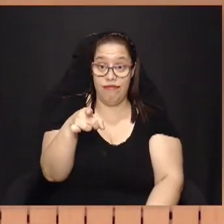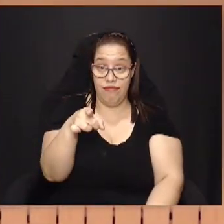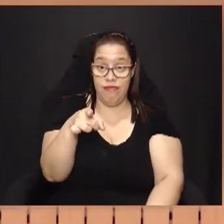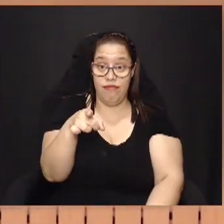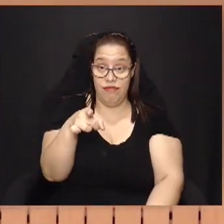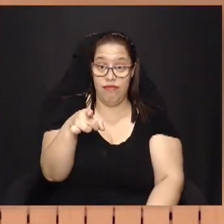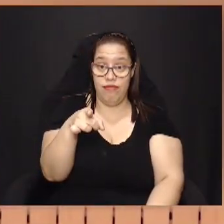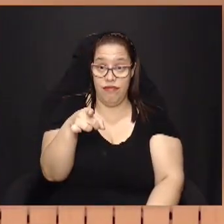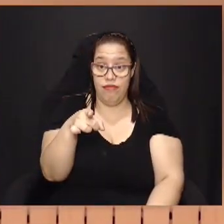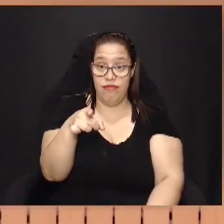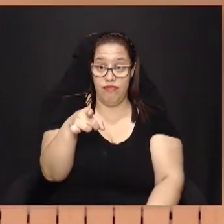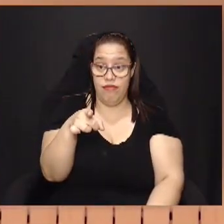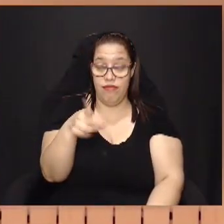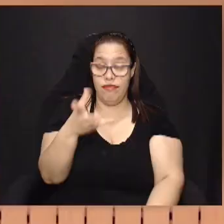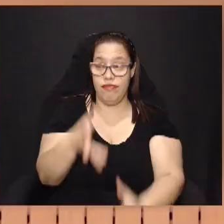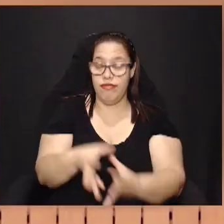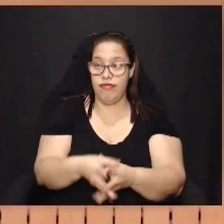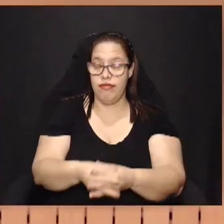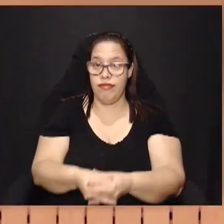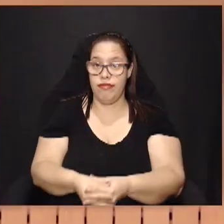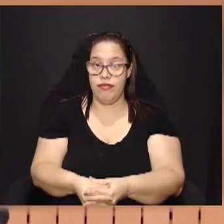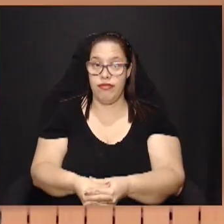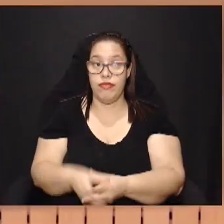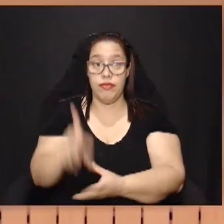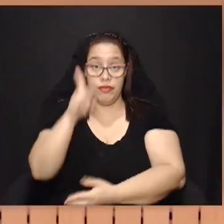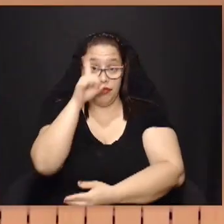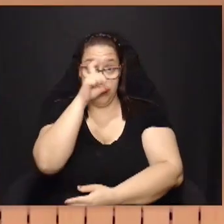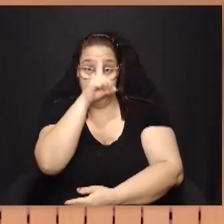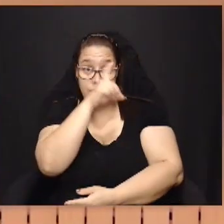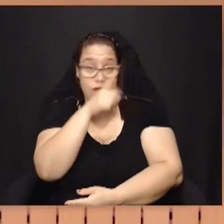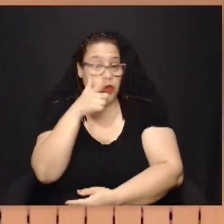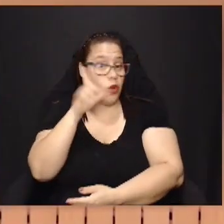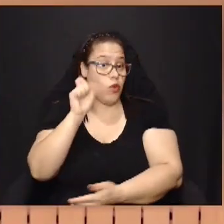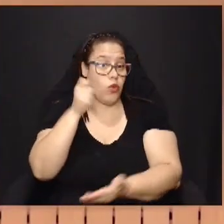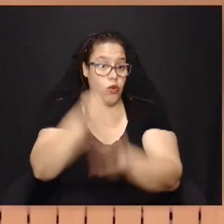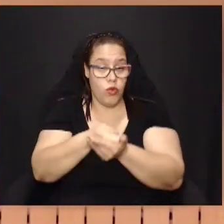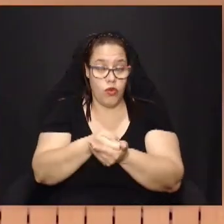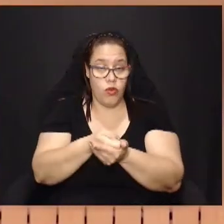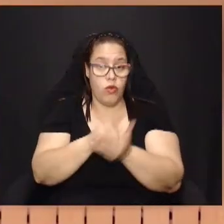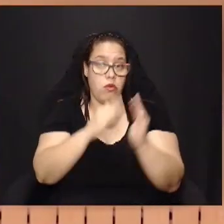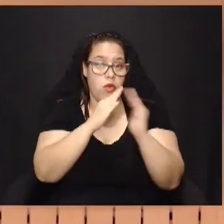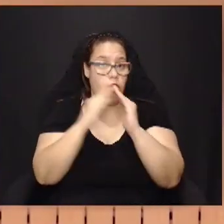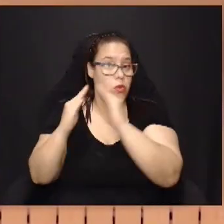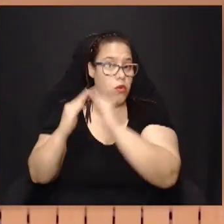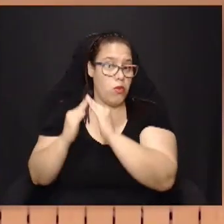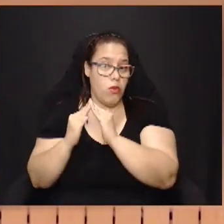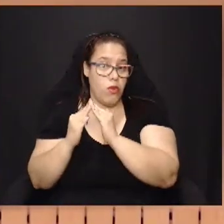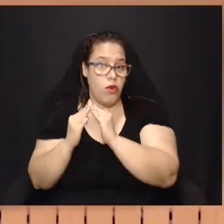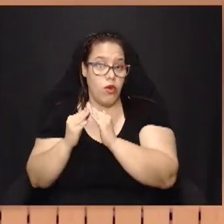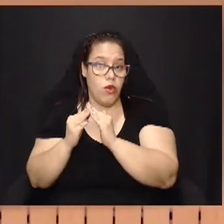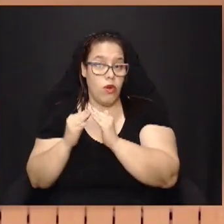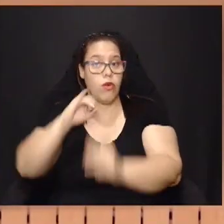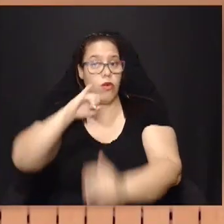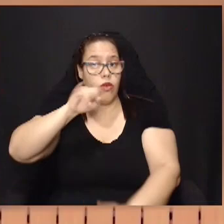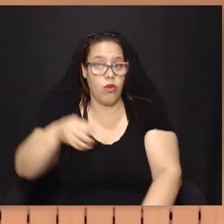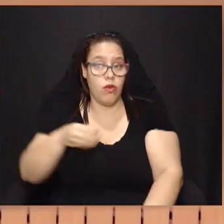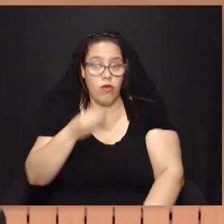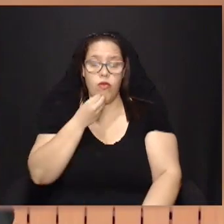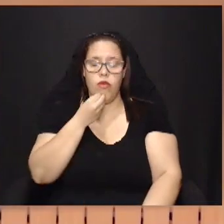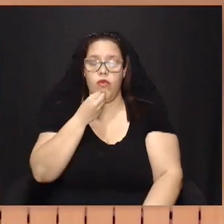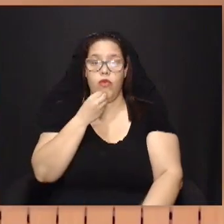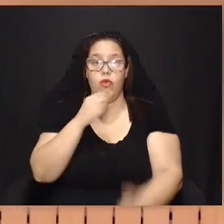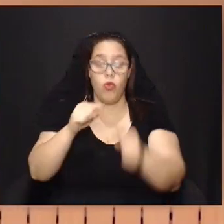tem as suas dificuldades para adquirir uma construção, uma casa, um imóvel, e ele vê a oportunidade de adquirir um lote, hoje